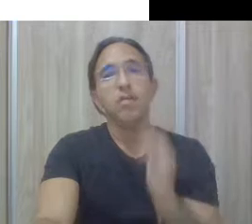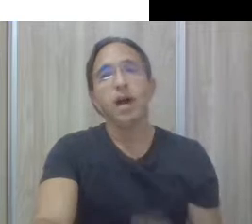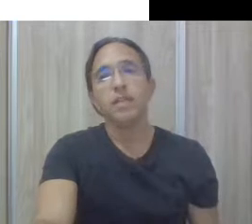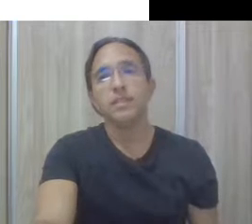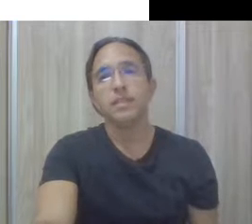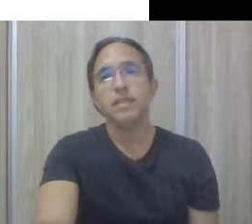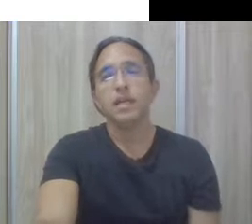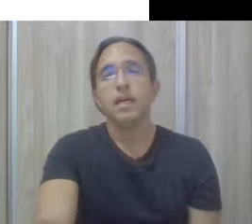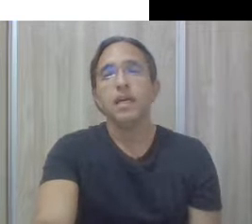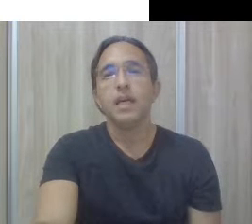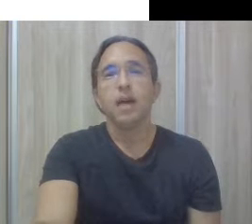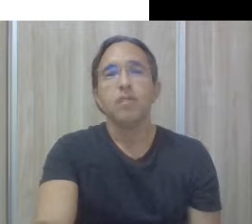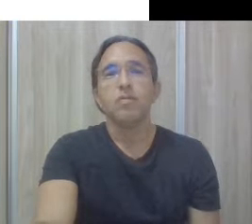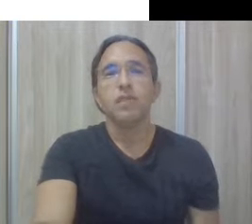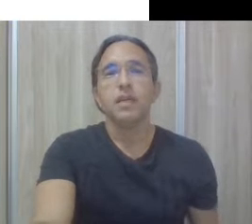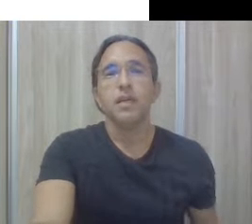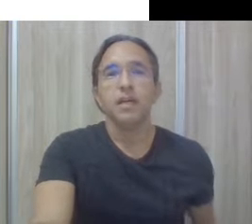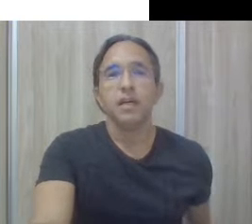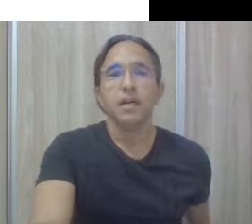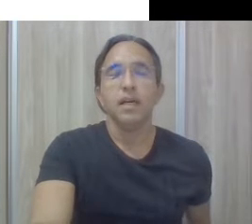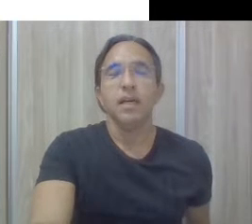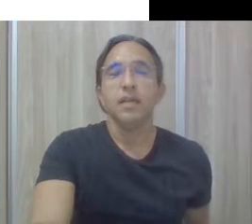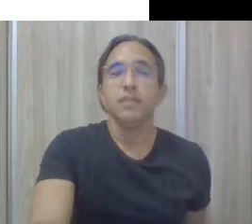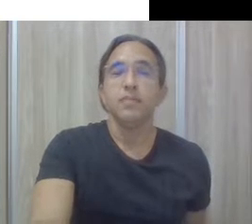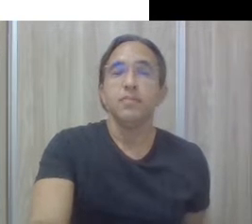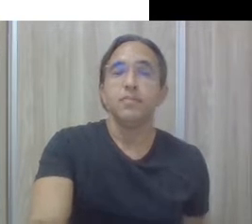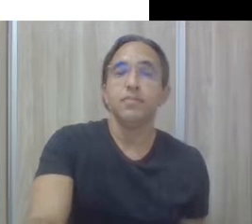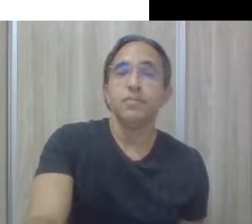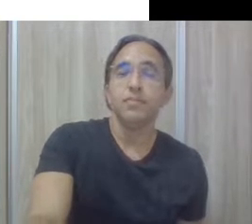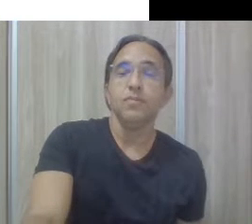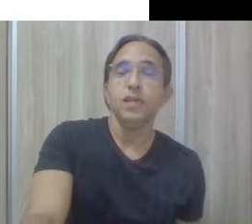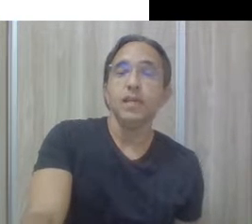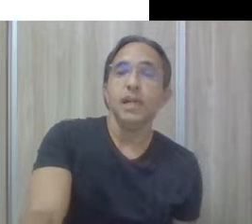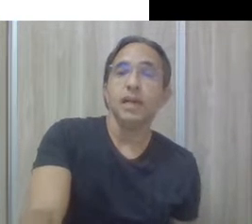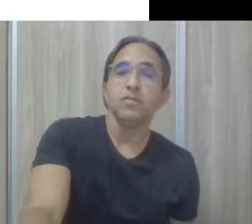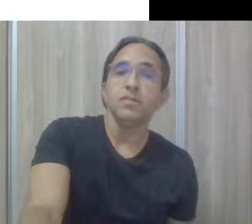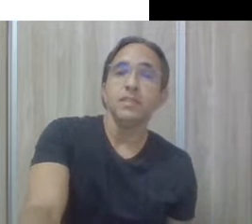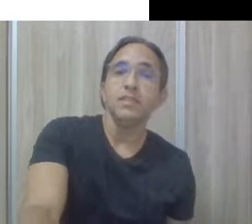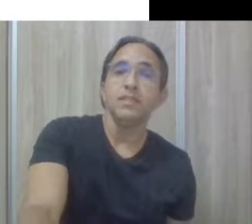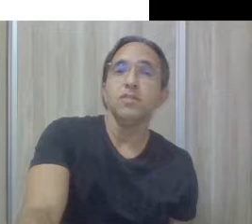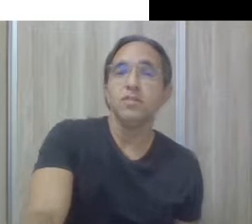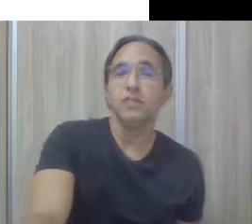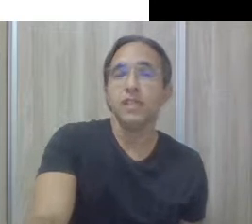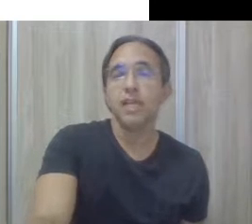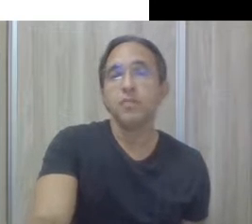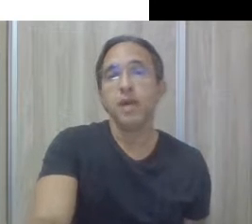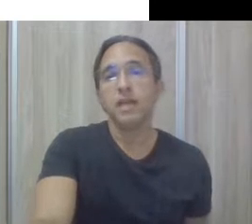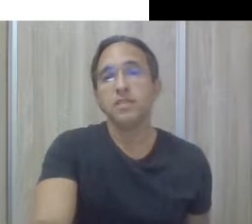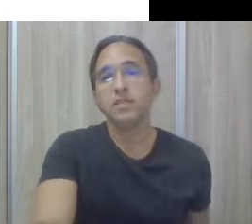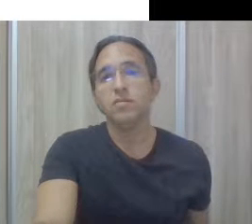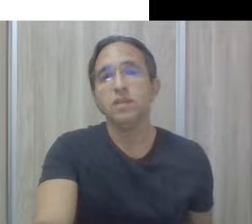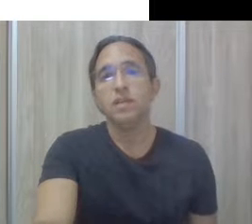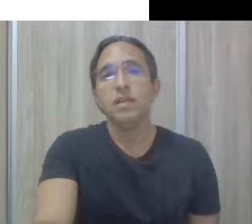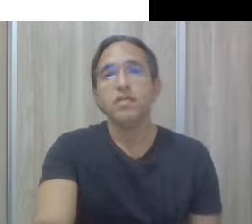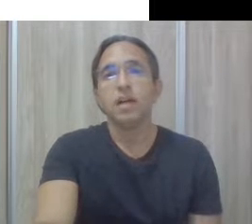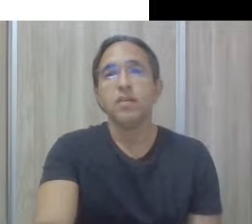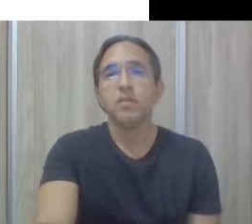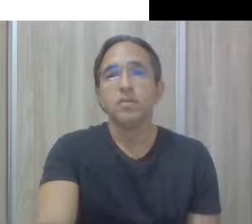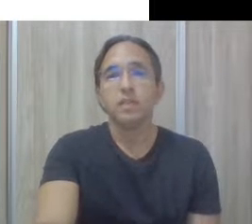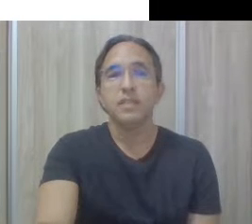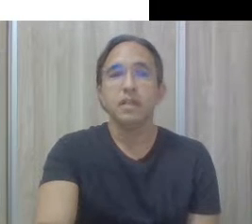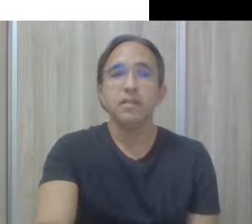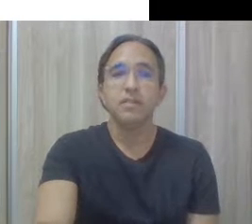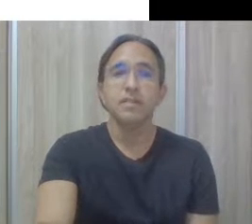que é linguagem, que é a única, uma que é as únicas línguas oficiais do Brasil são a